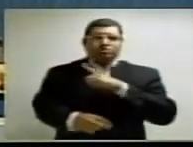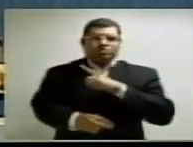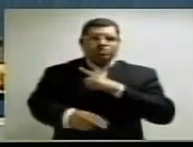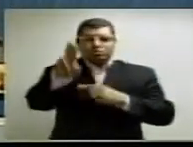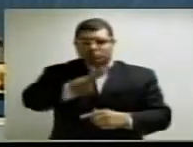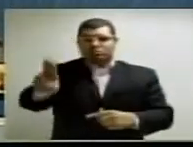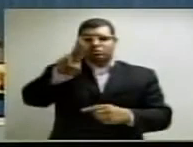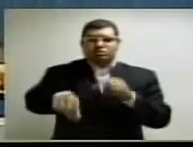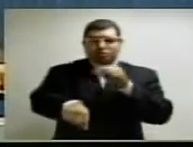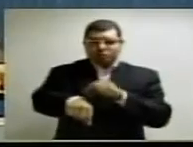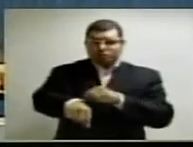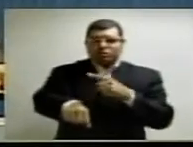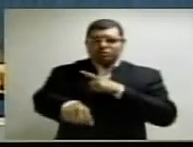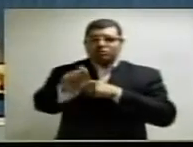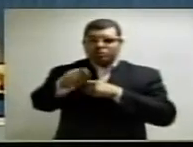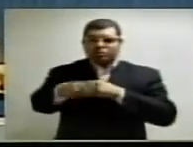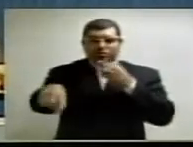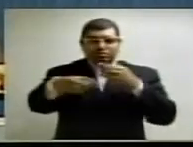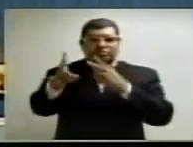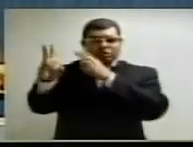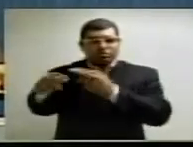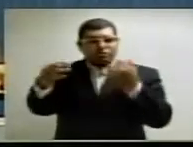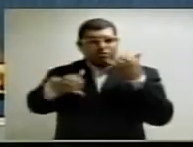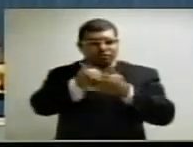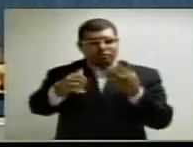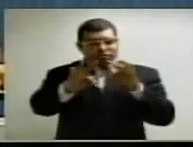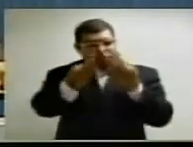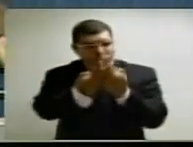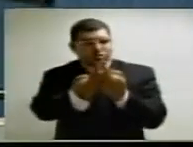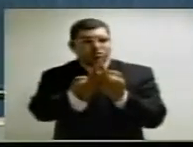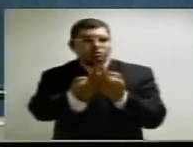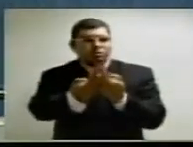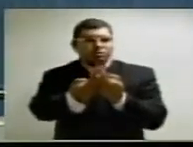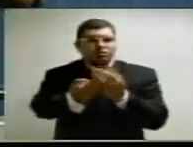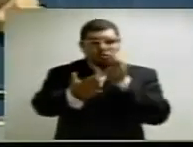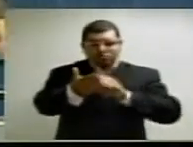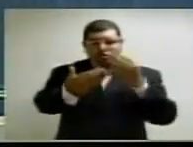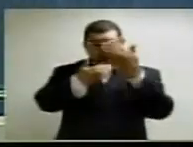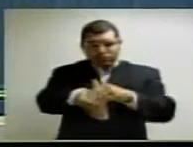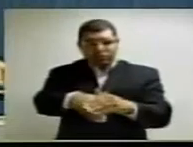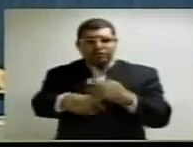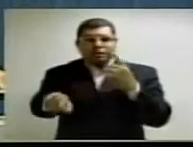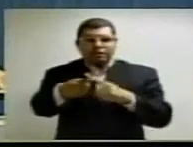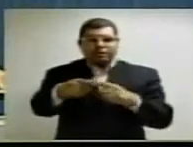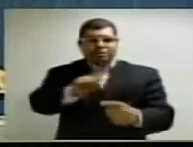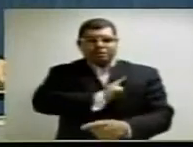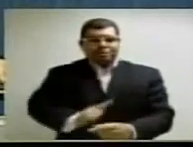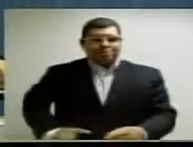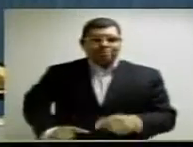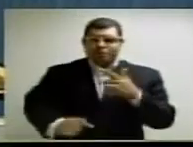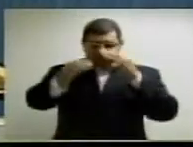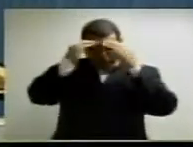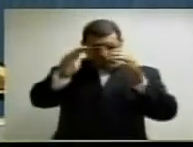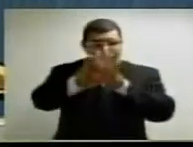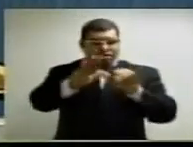que usar o tempo que deveria ser de descanso e de lazer com a sua família para corrigir prova, porque o governo não